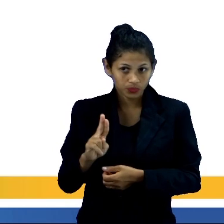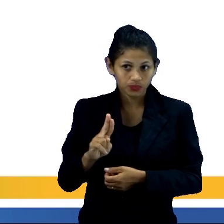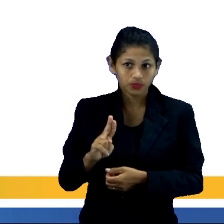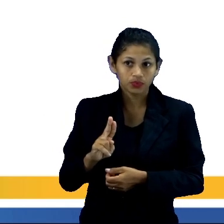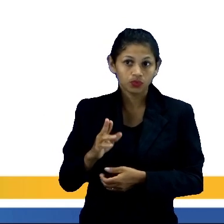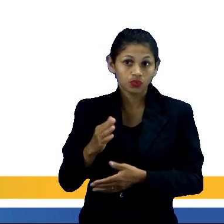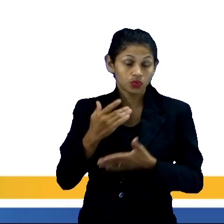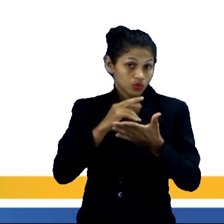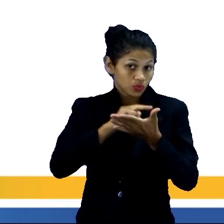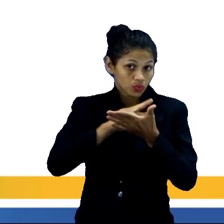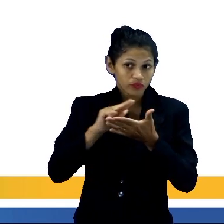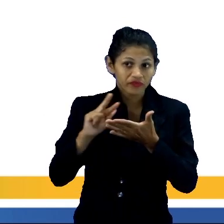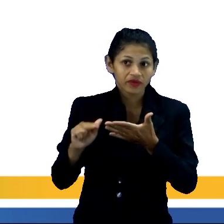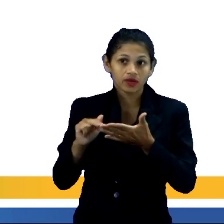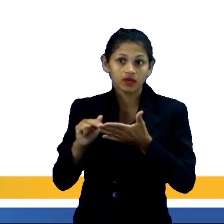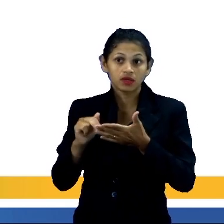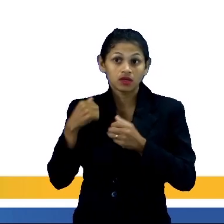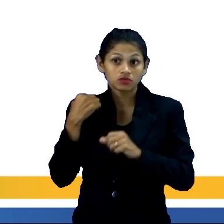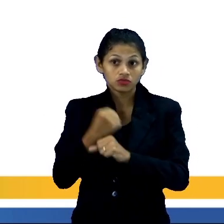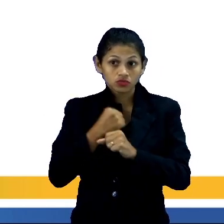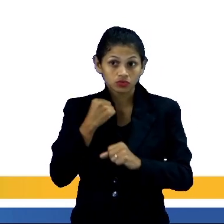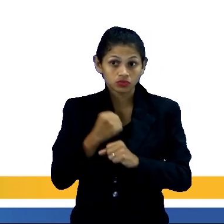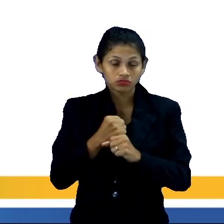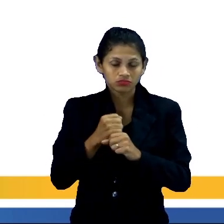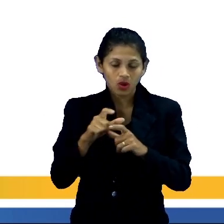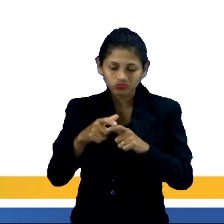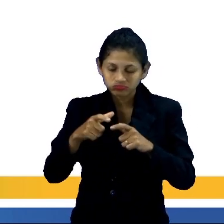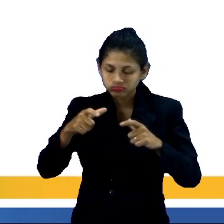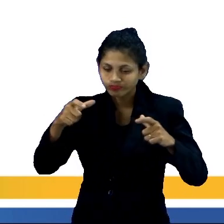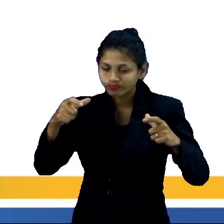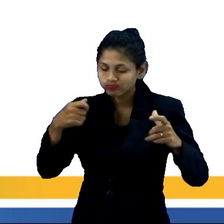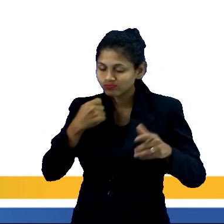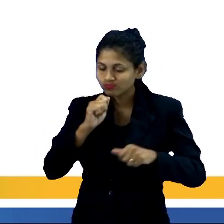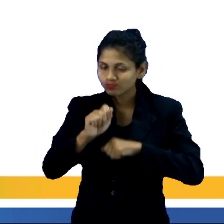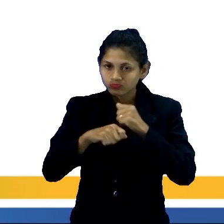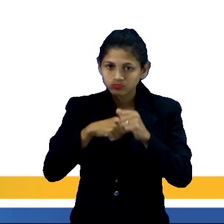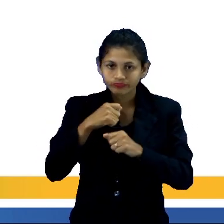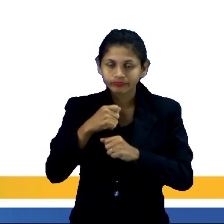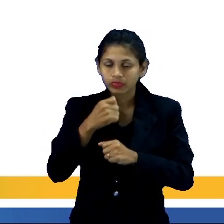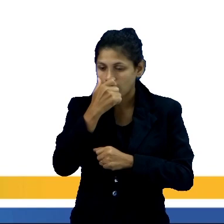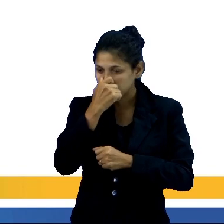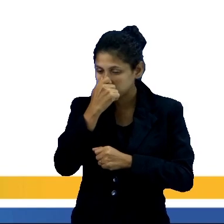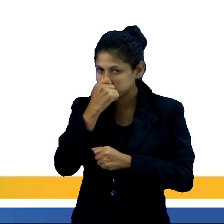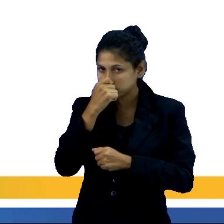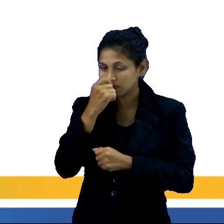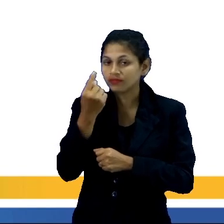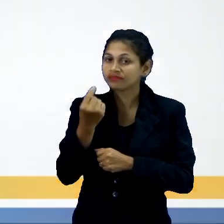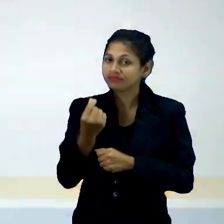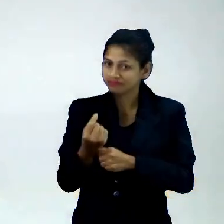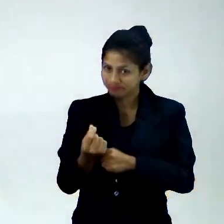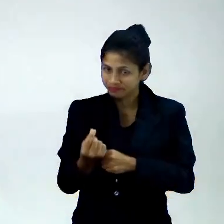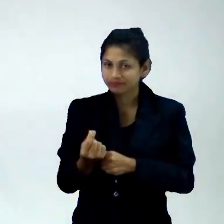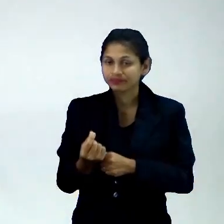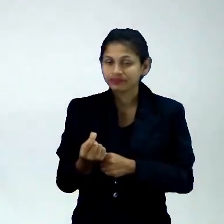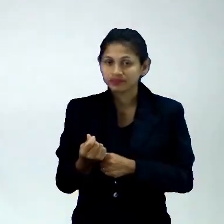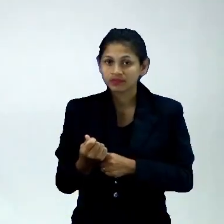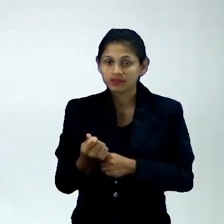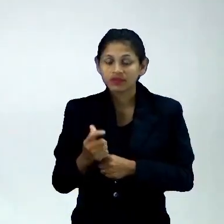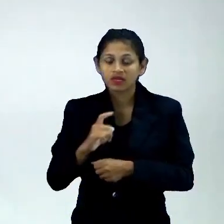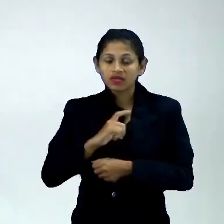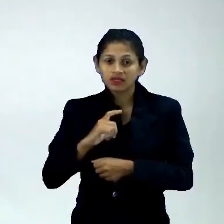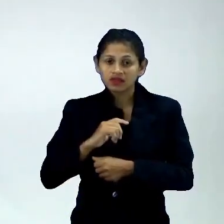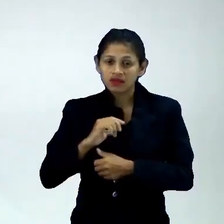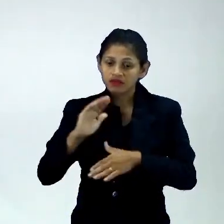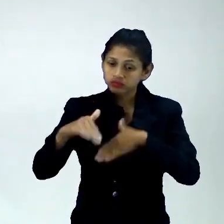entanto, aumentaram a dívida externa e provocaram uma inflação descontrolada no país. Então, ao mesmo tempo, né, que teve